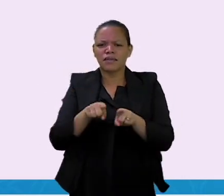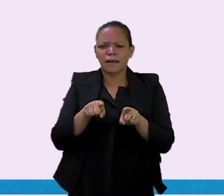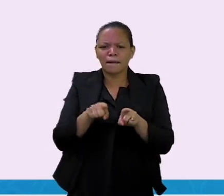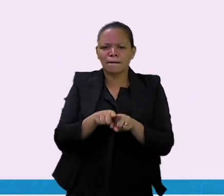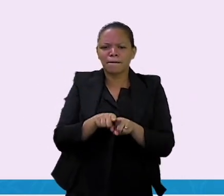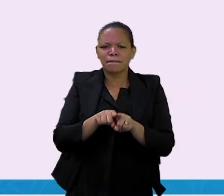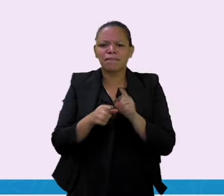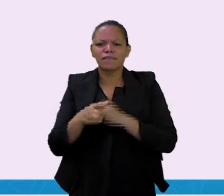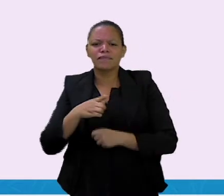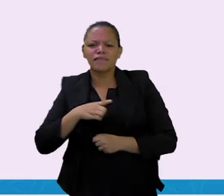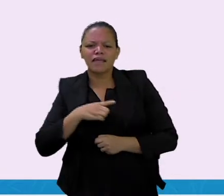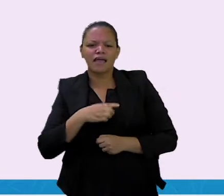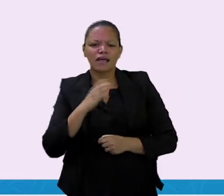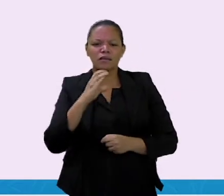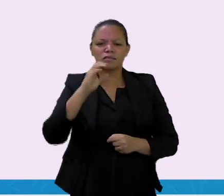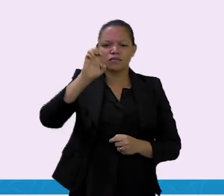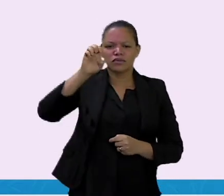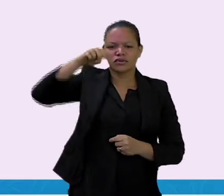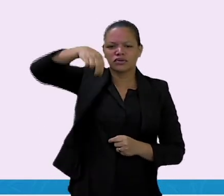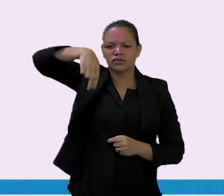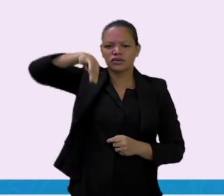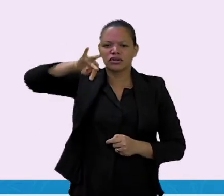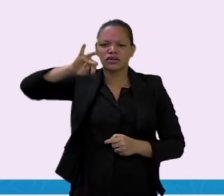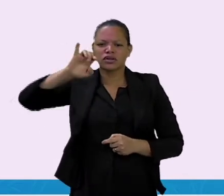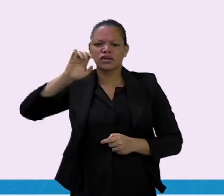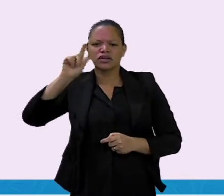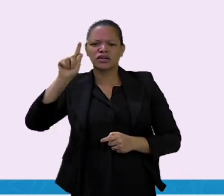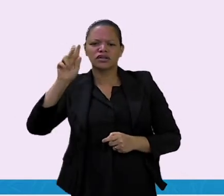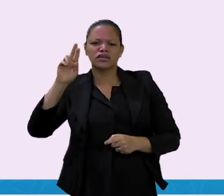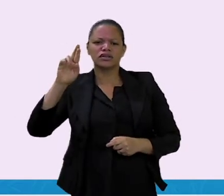Centigrama, que é representado pela letra C, G,